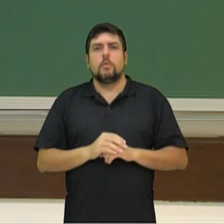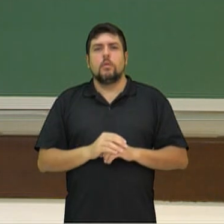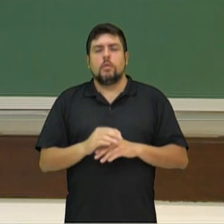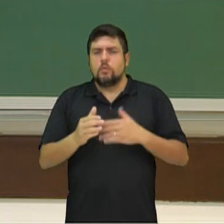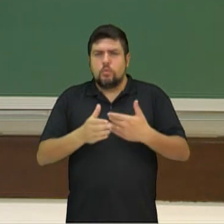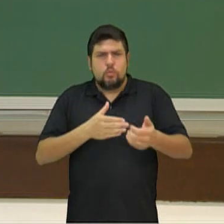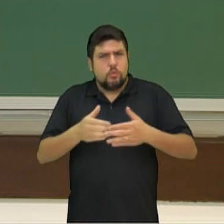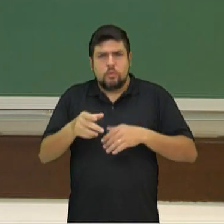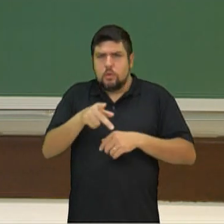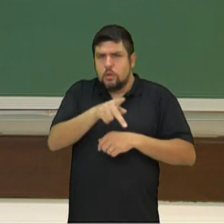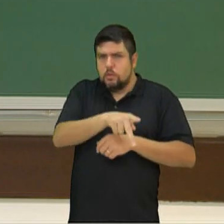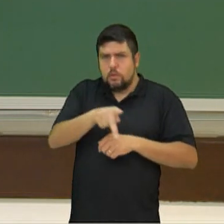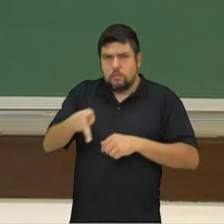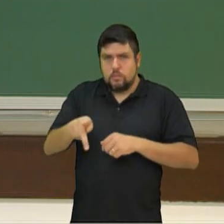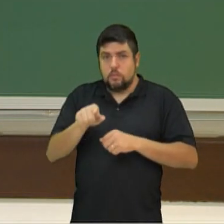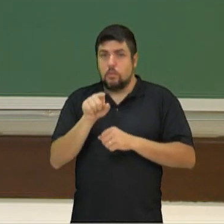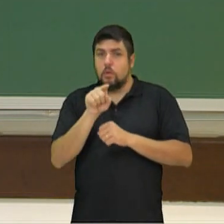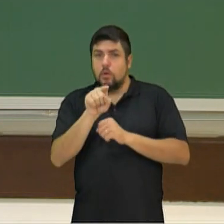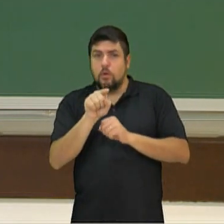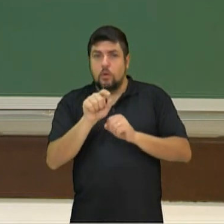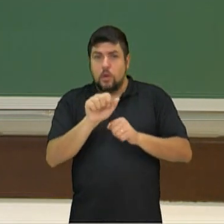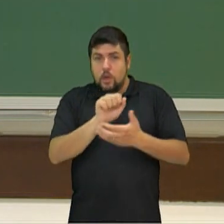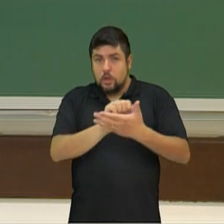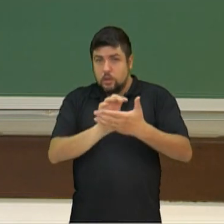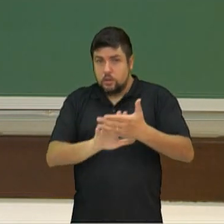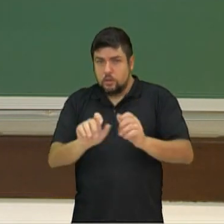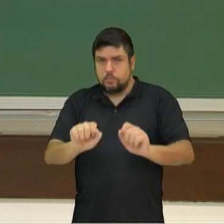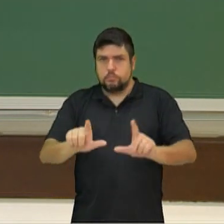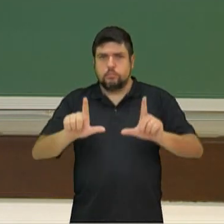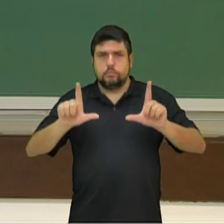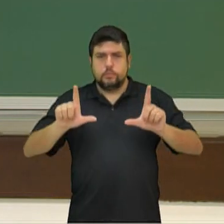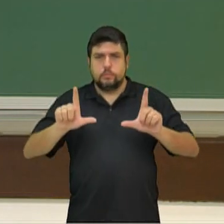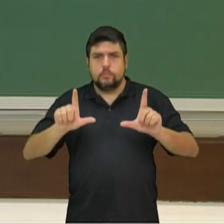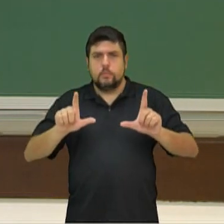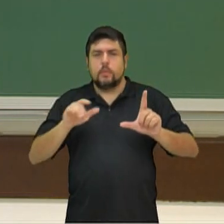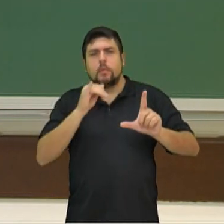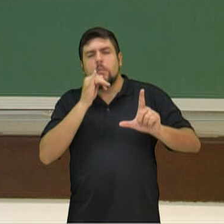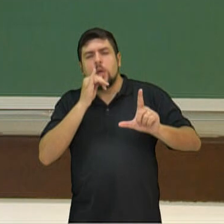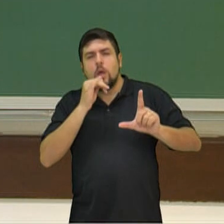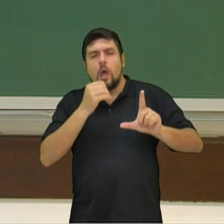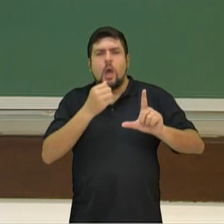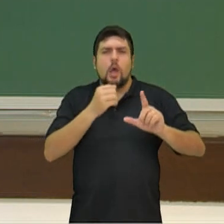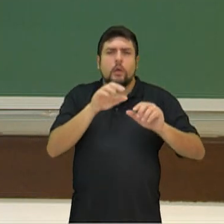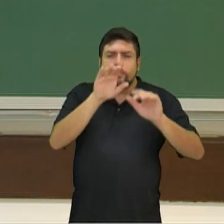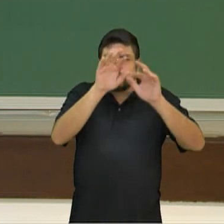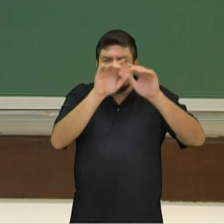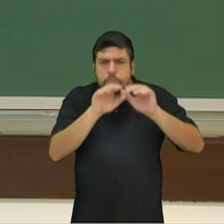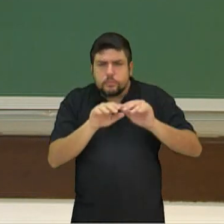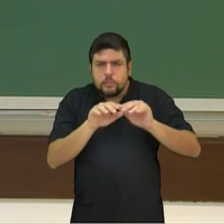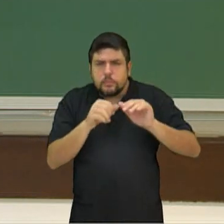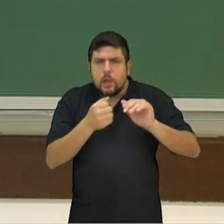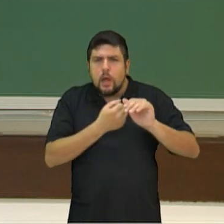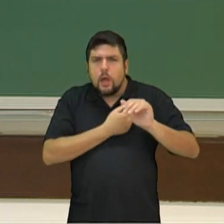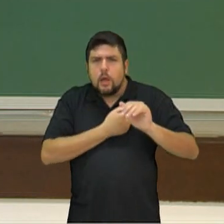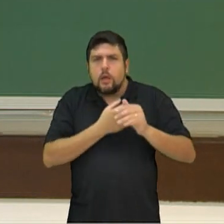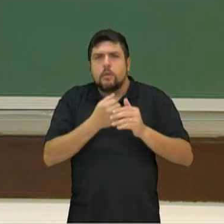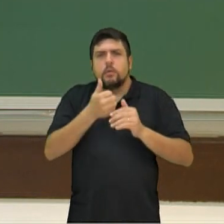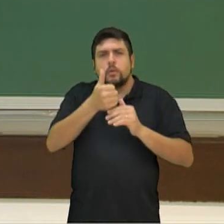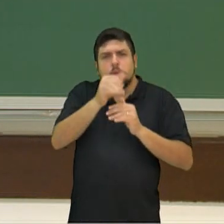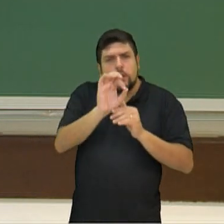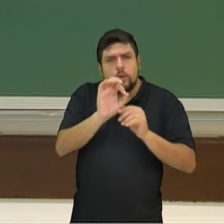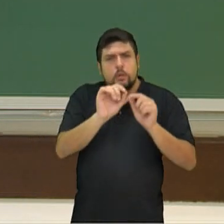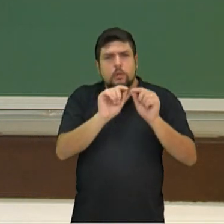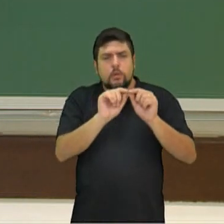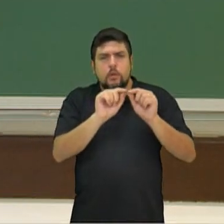professor e que você entra nas atividades, né? Aula 10. Daí tem vários links ali, não é verdade? Tem o link